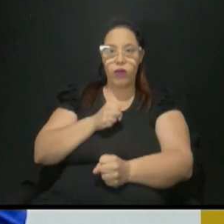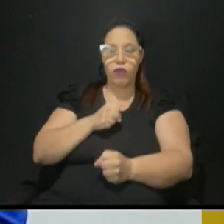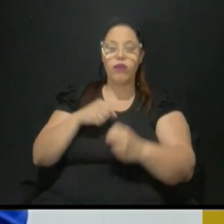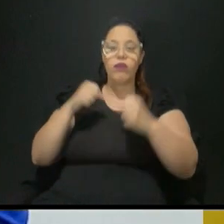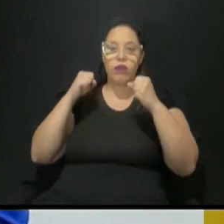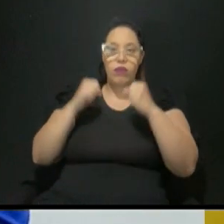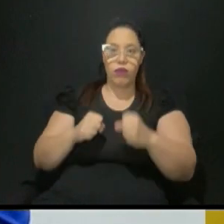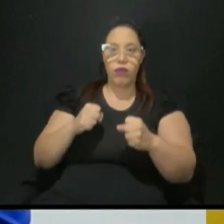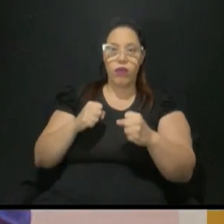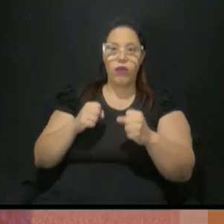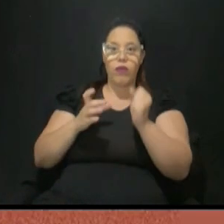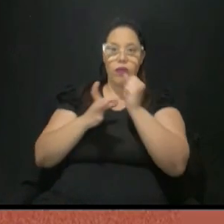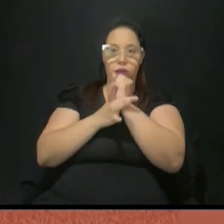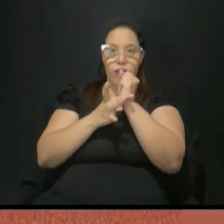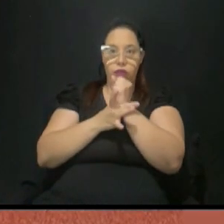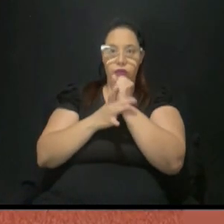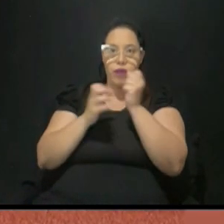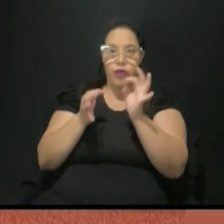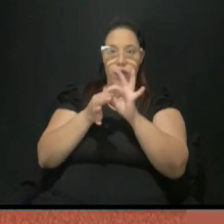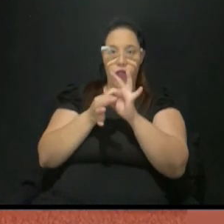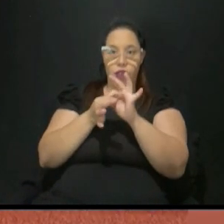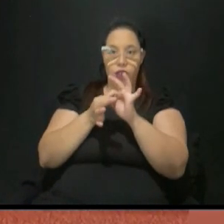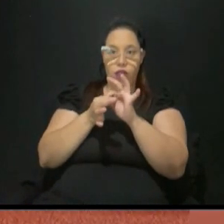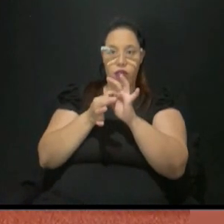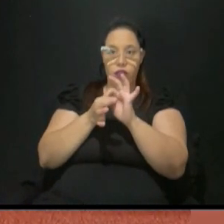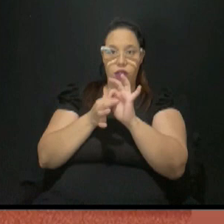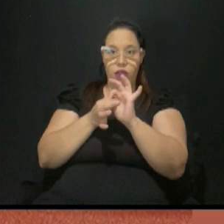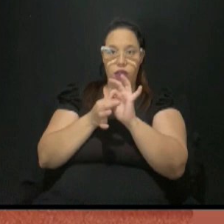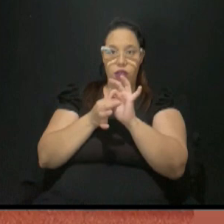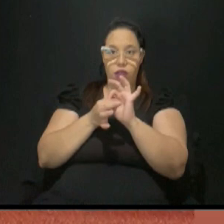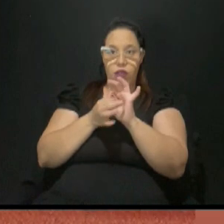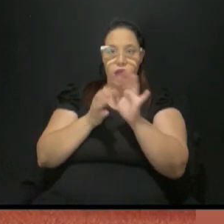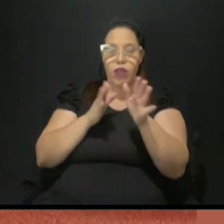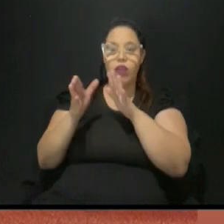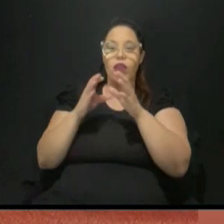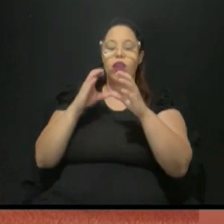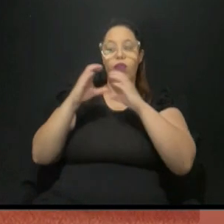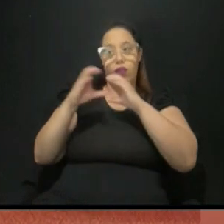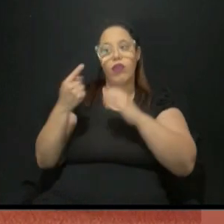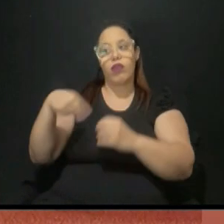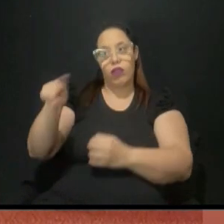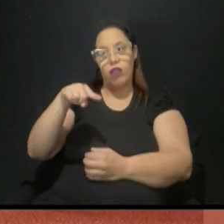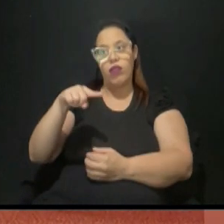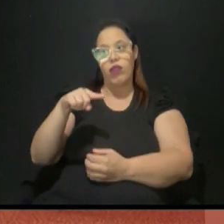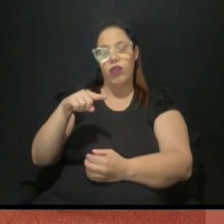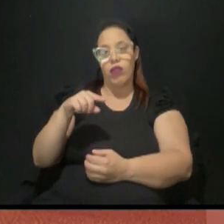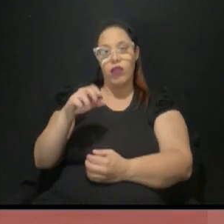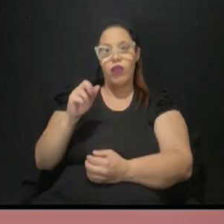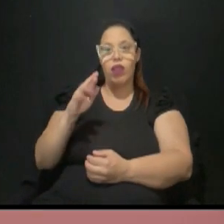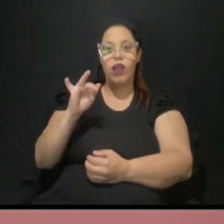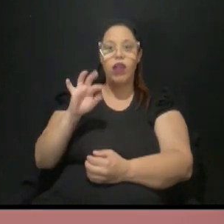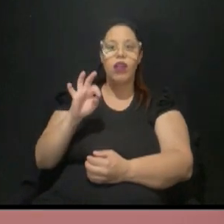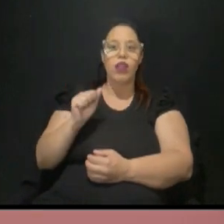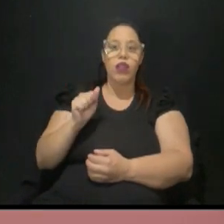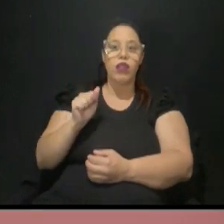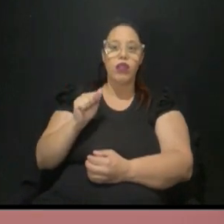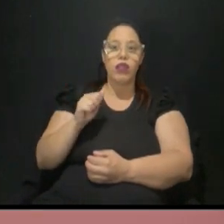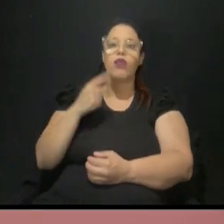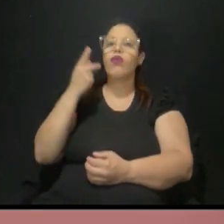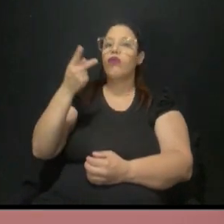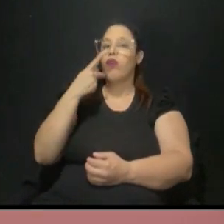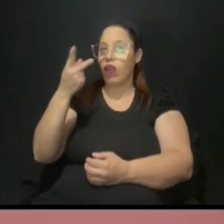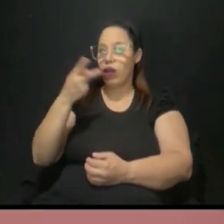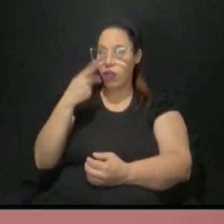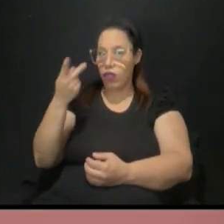conexão. Isso acaba também sendo um canal de comunicação entre eles. Correto. O atleta guia vai estar o tempo todo falando com quem ele